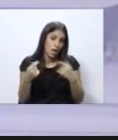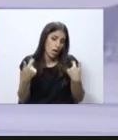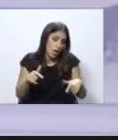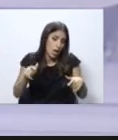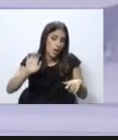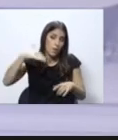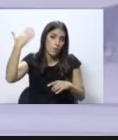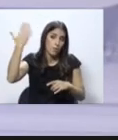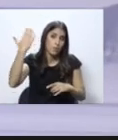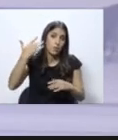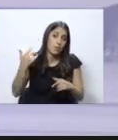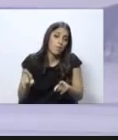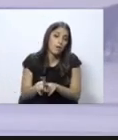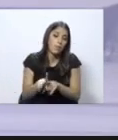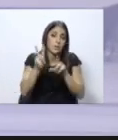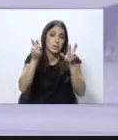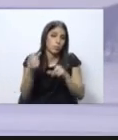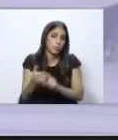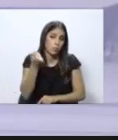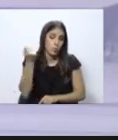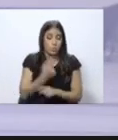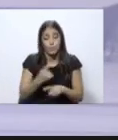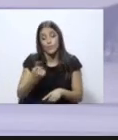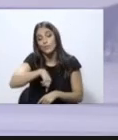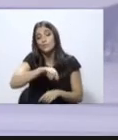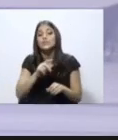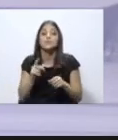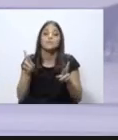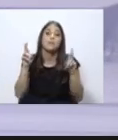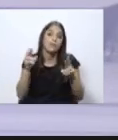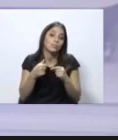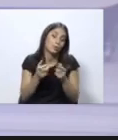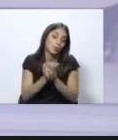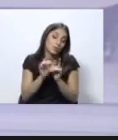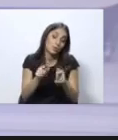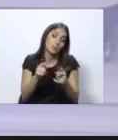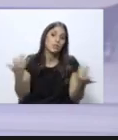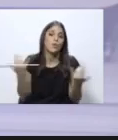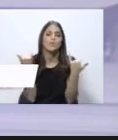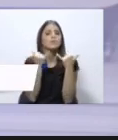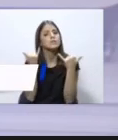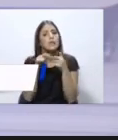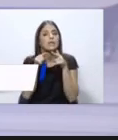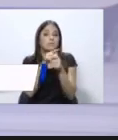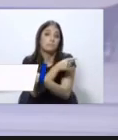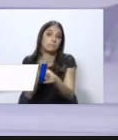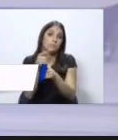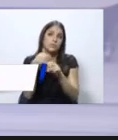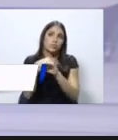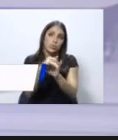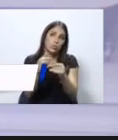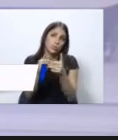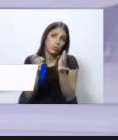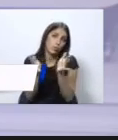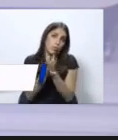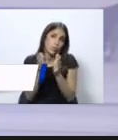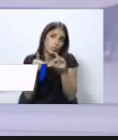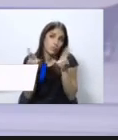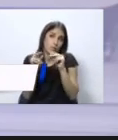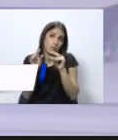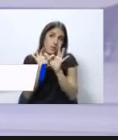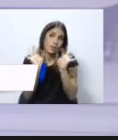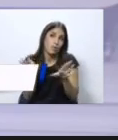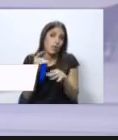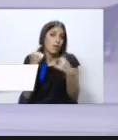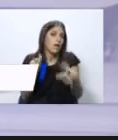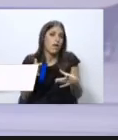é aquilo que todos nós ambicionamos. E, portanto, a felicidade deste novo jogador, como de todos, será a felicidade